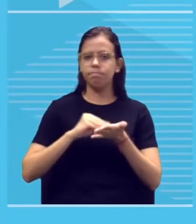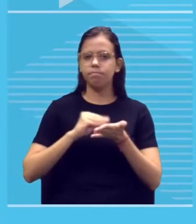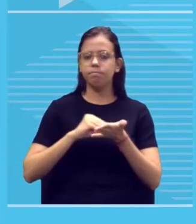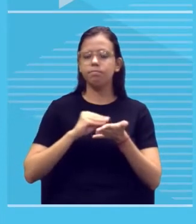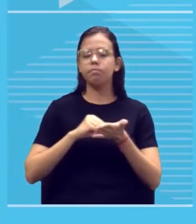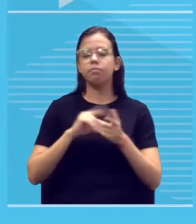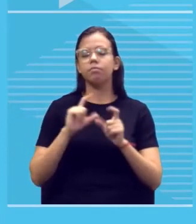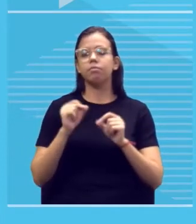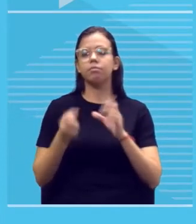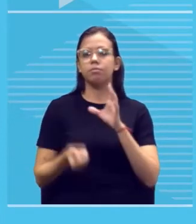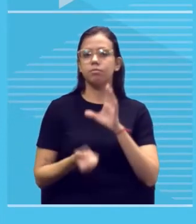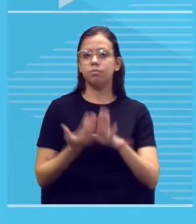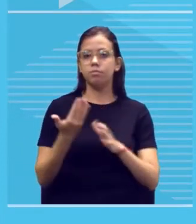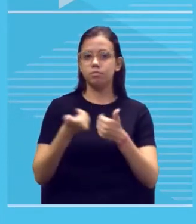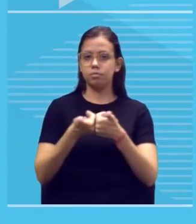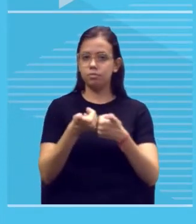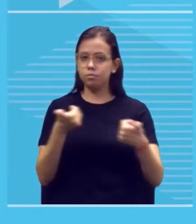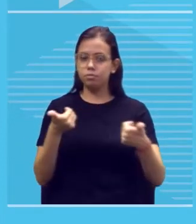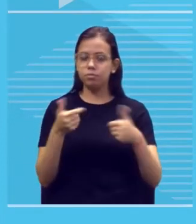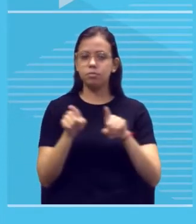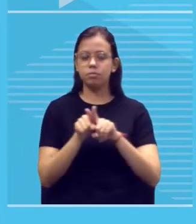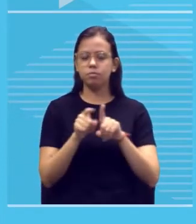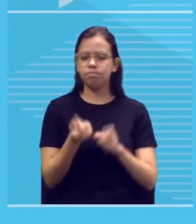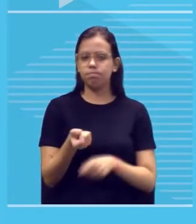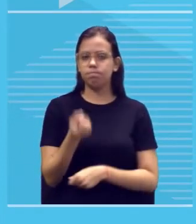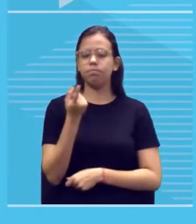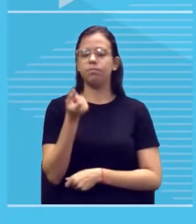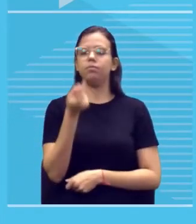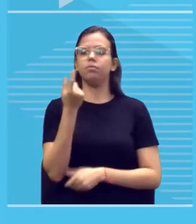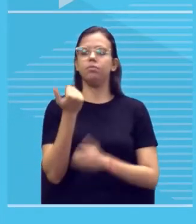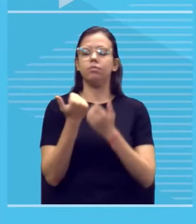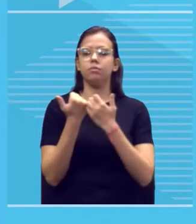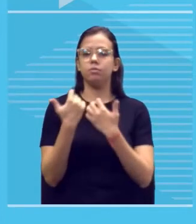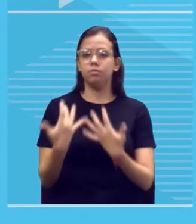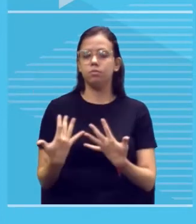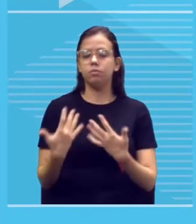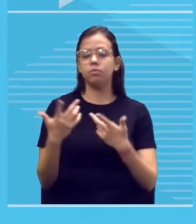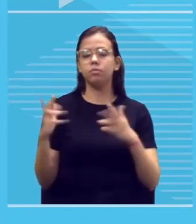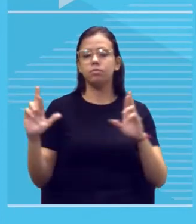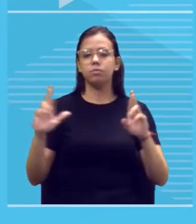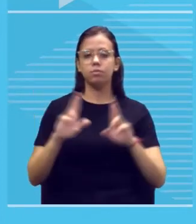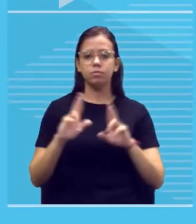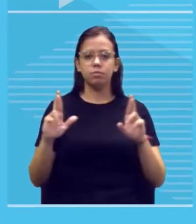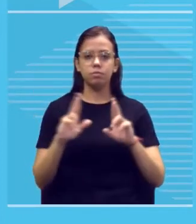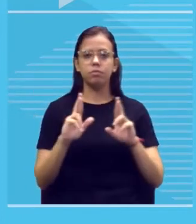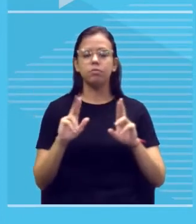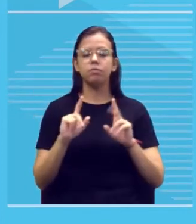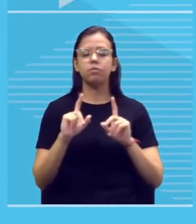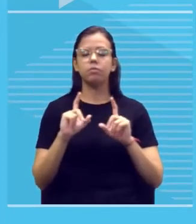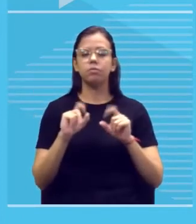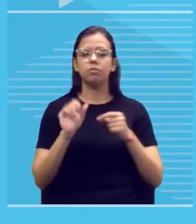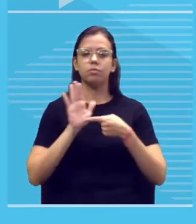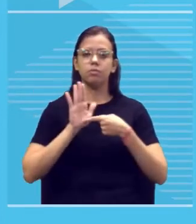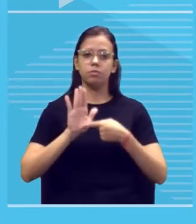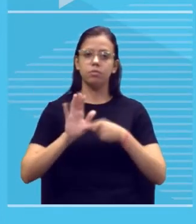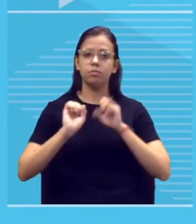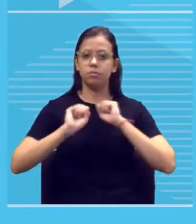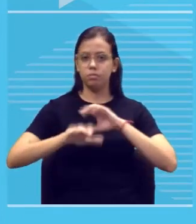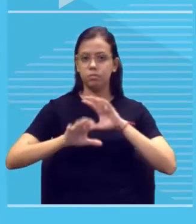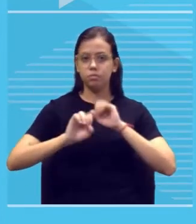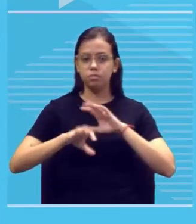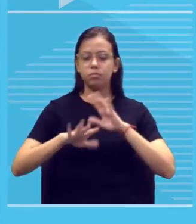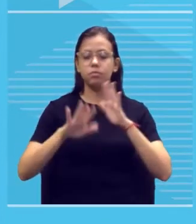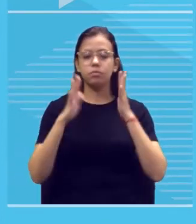afastamento estranhamento do público acerca do que tava sendo ensinado na peça